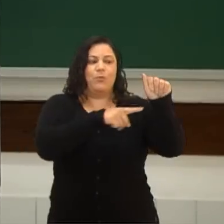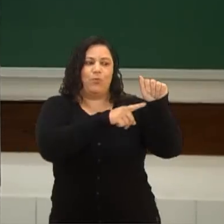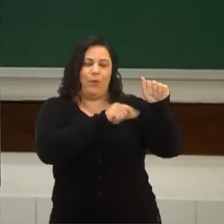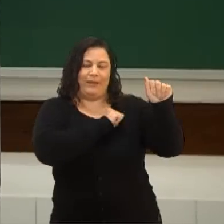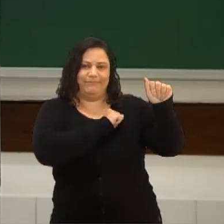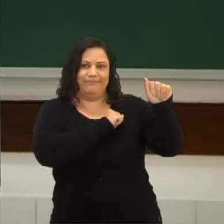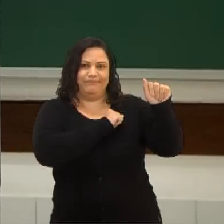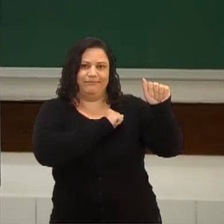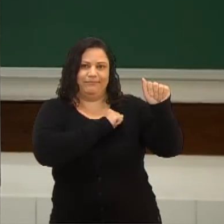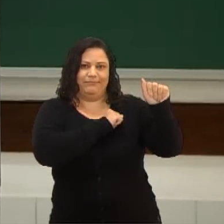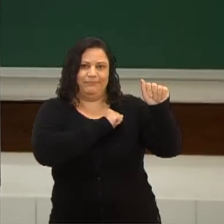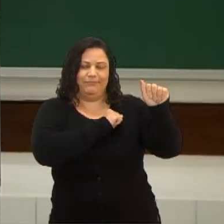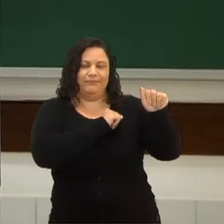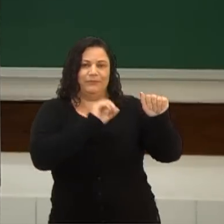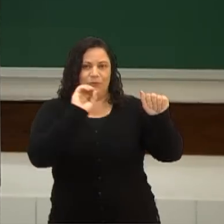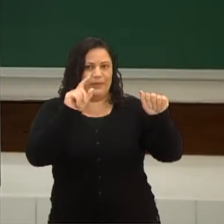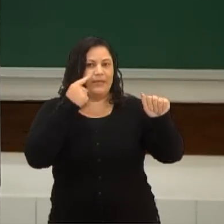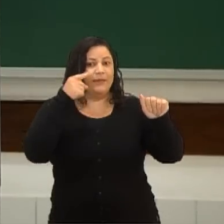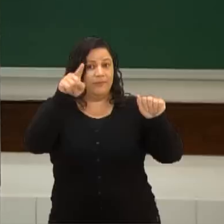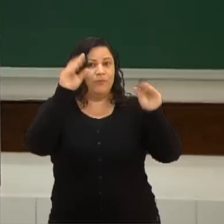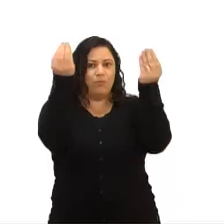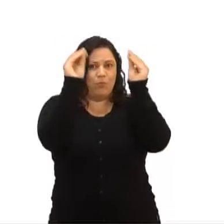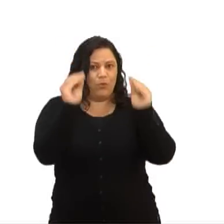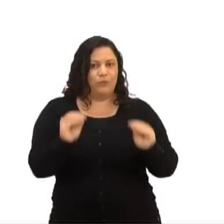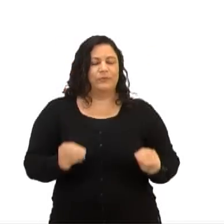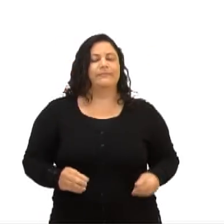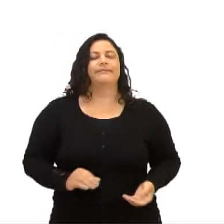Exercício 2, item A. Vamos lá? Montem ela para mim.